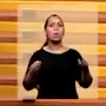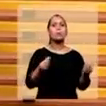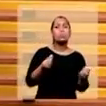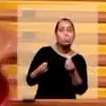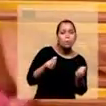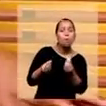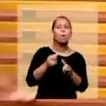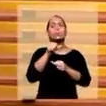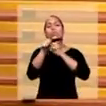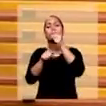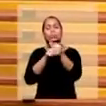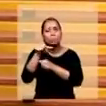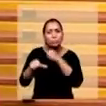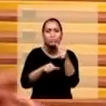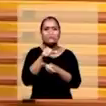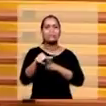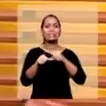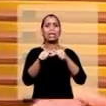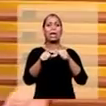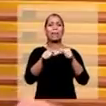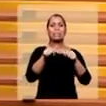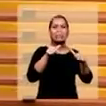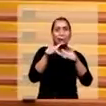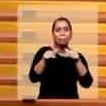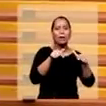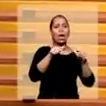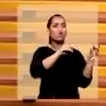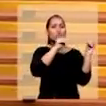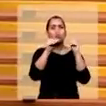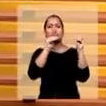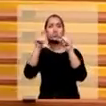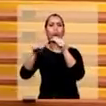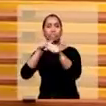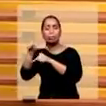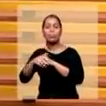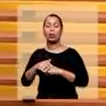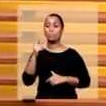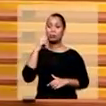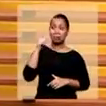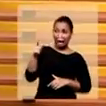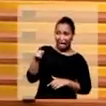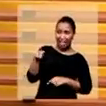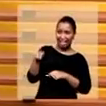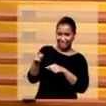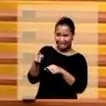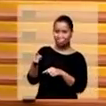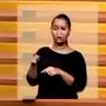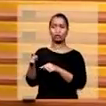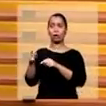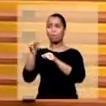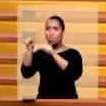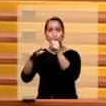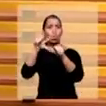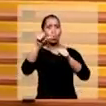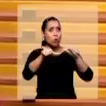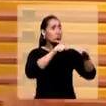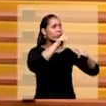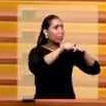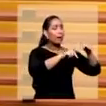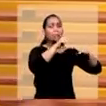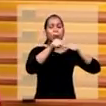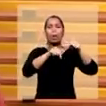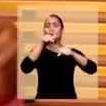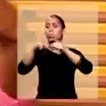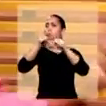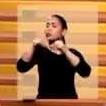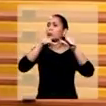Até que ponto mudar de emprego é favorável? A hora que vem na hora da seleção. Nossa, esse cara aqui já mudou de emprego não sei quantas vezes. Isso é